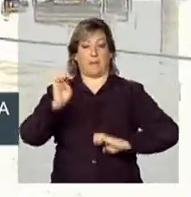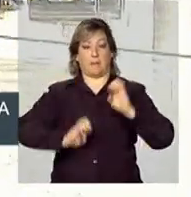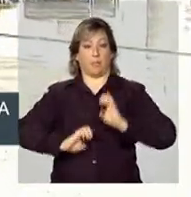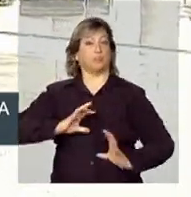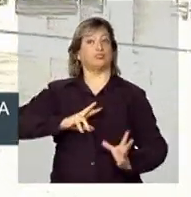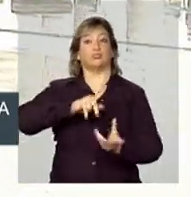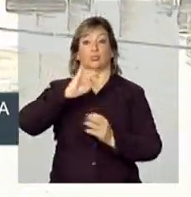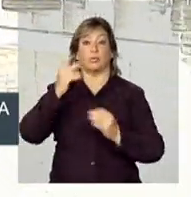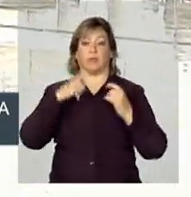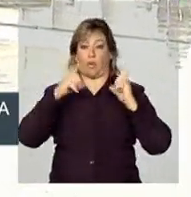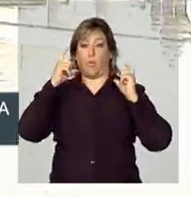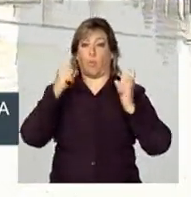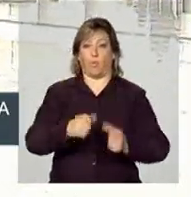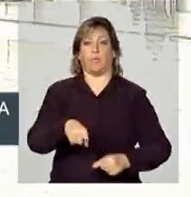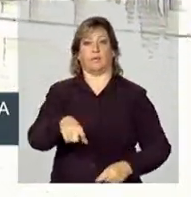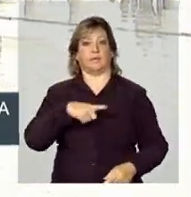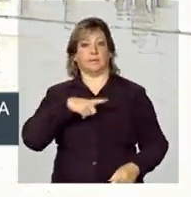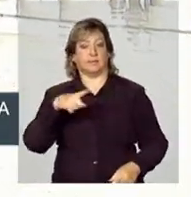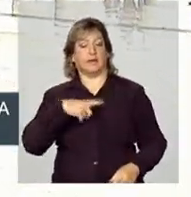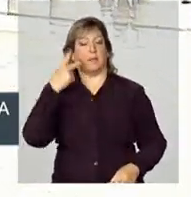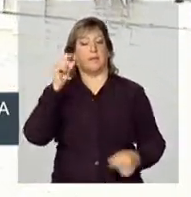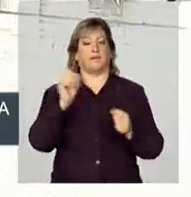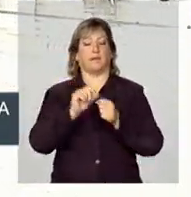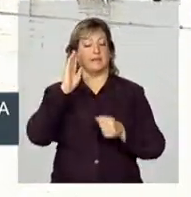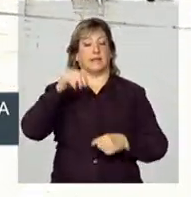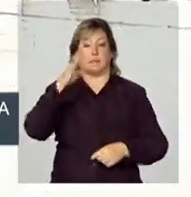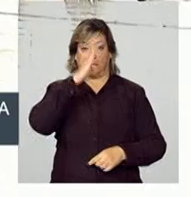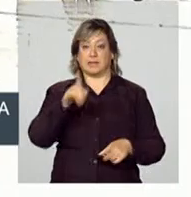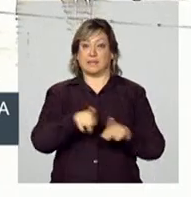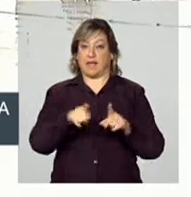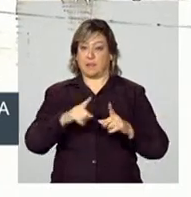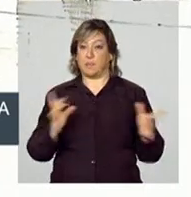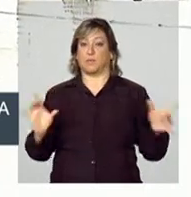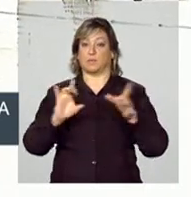inteiro inclusive as brasileiras